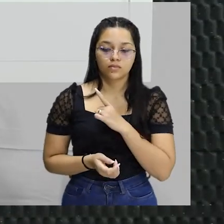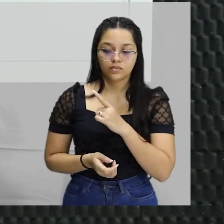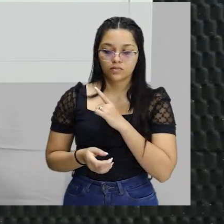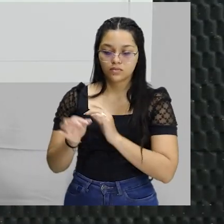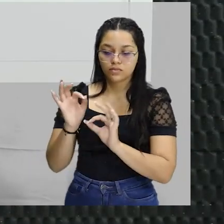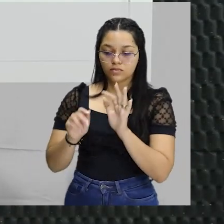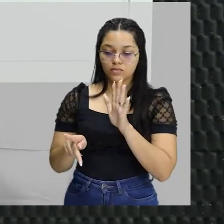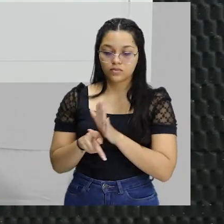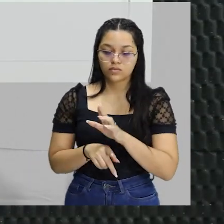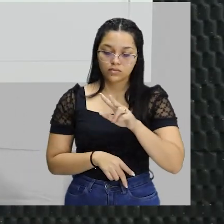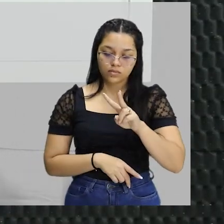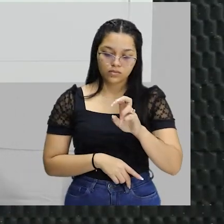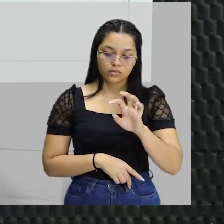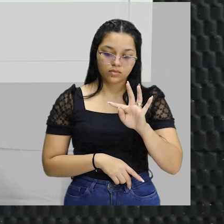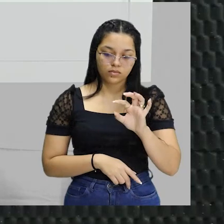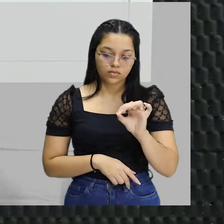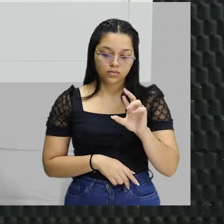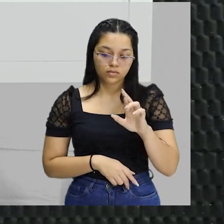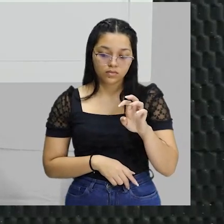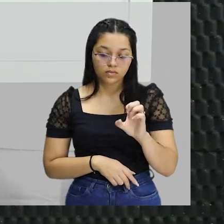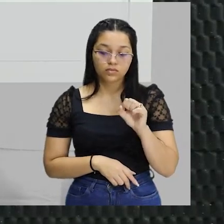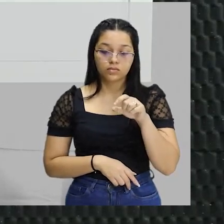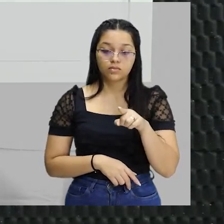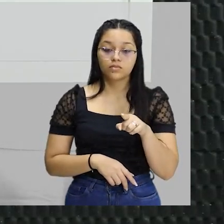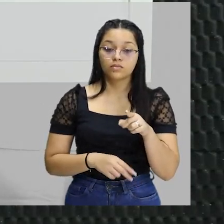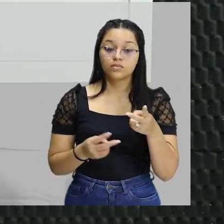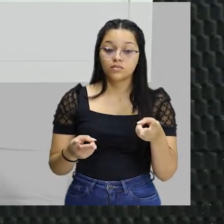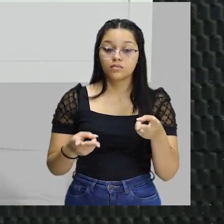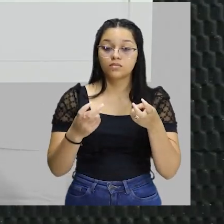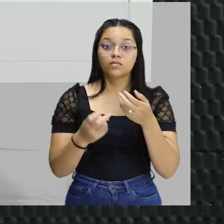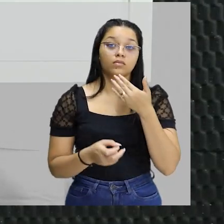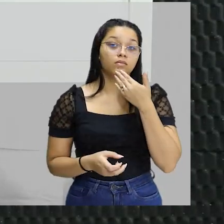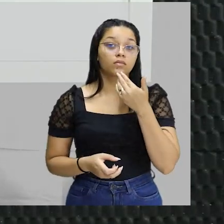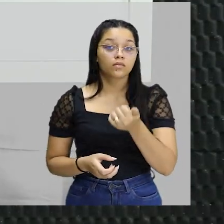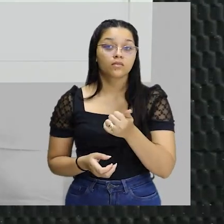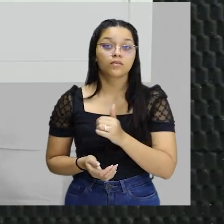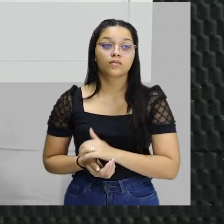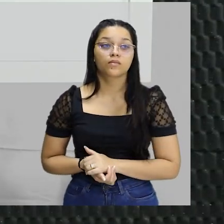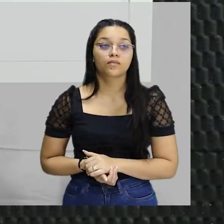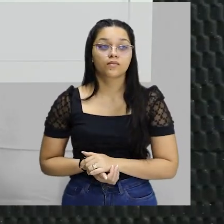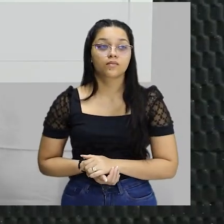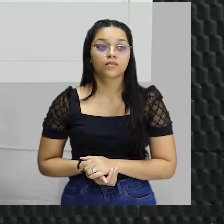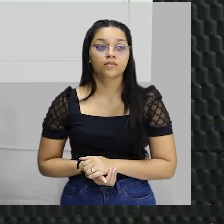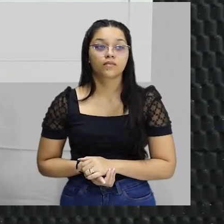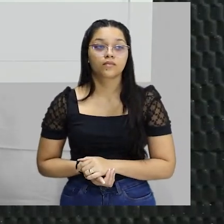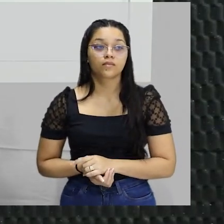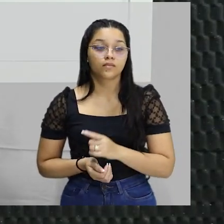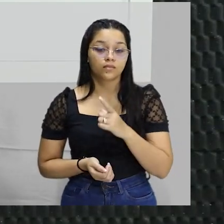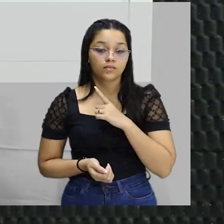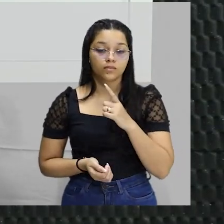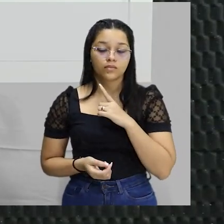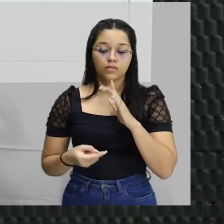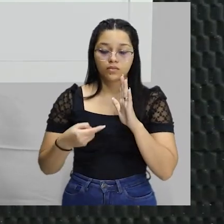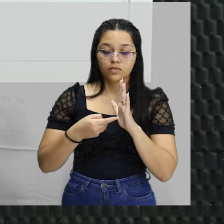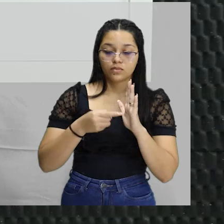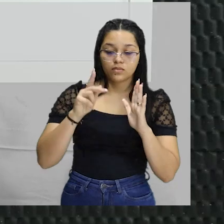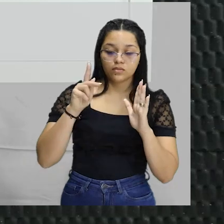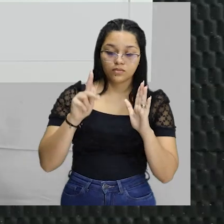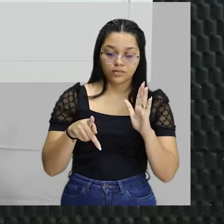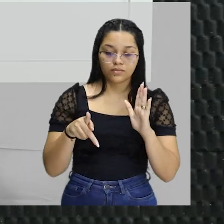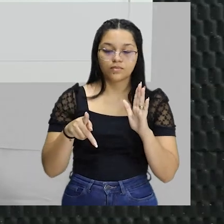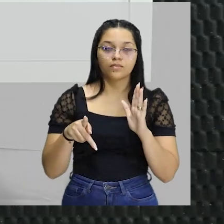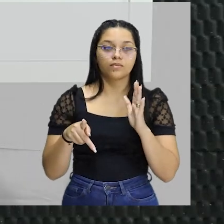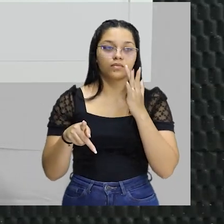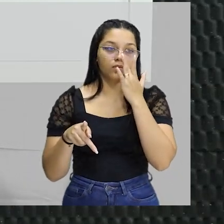com vetores, para ficar melhor, para você observar melhor. Por exemplo, a gente tem aqui o ponto P,